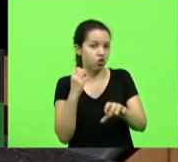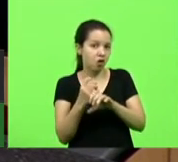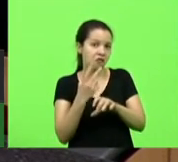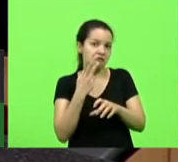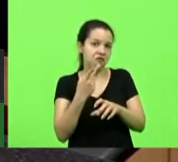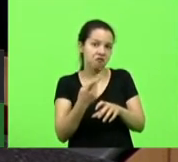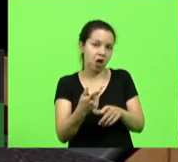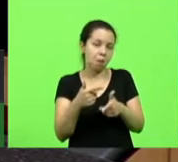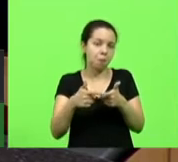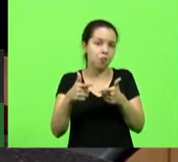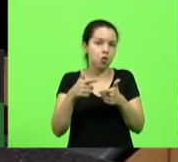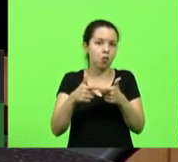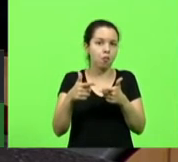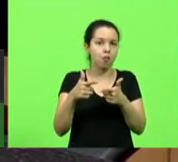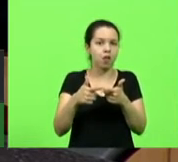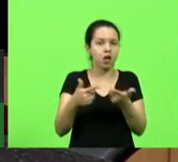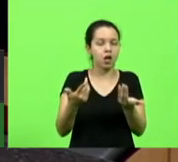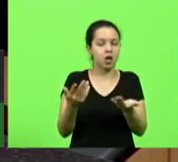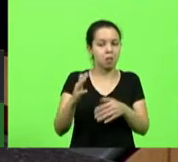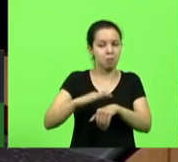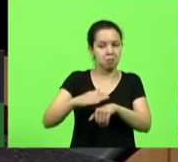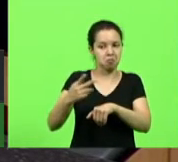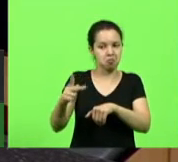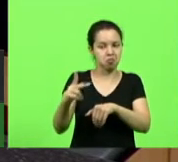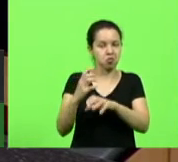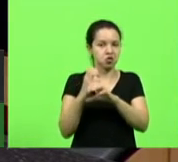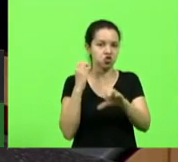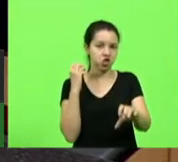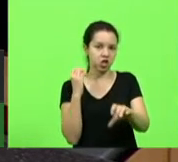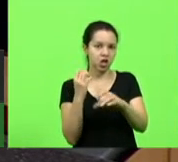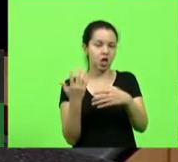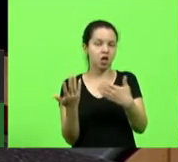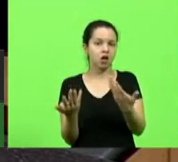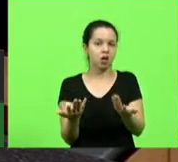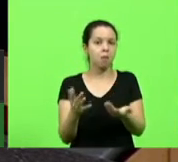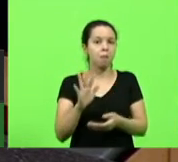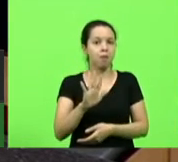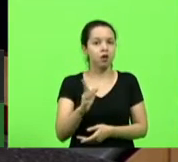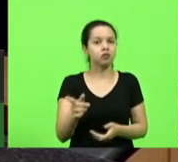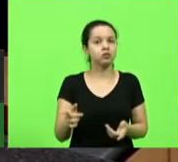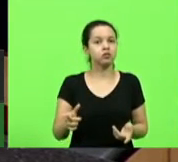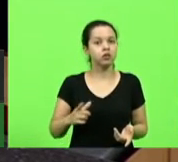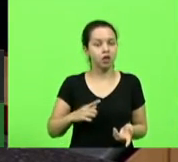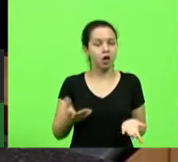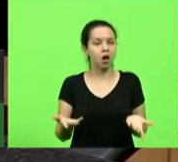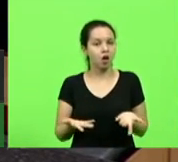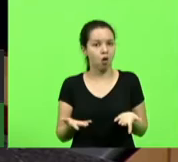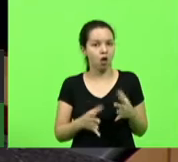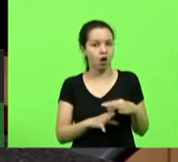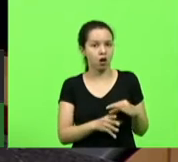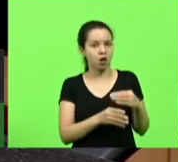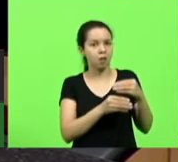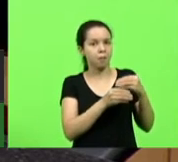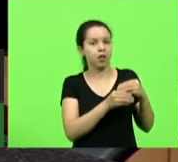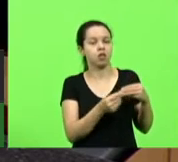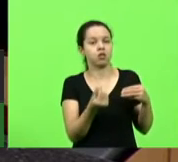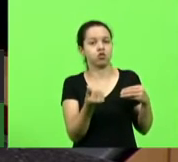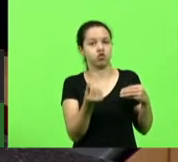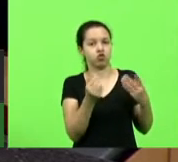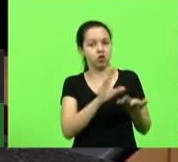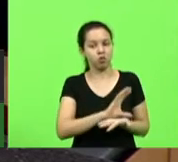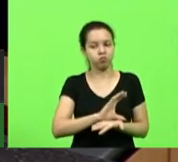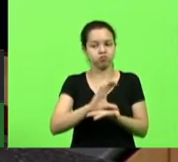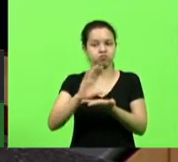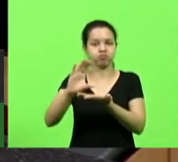é problema dos engenheiros, mas nós temos, como é o caso aqui dessa emenda, esse recurso destinado à compra